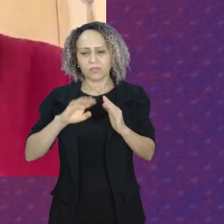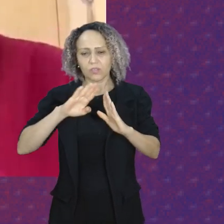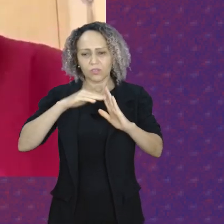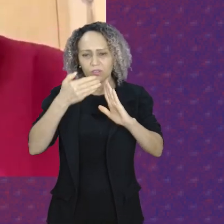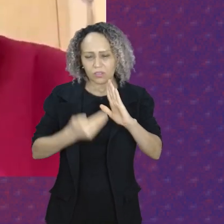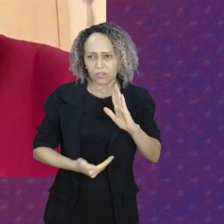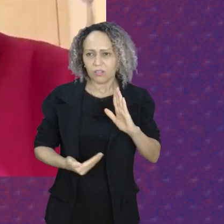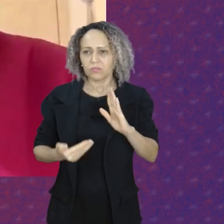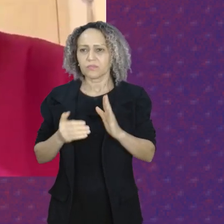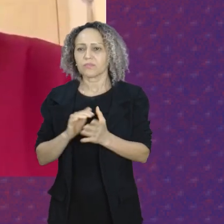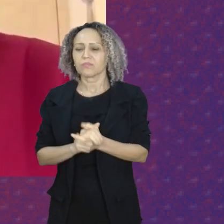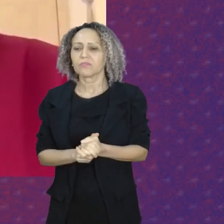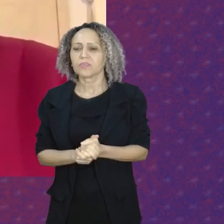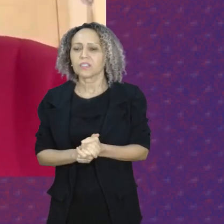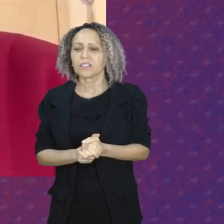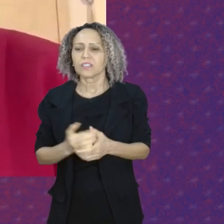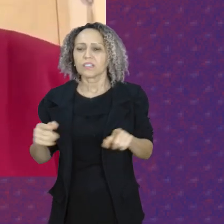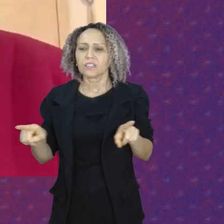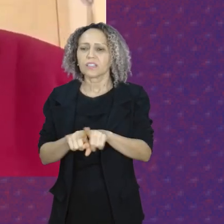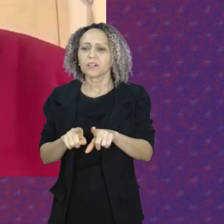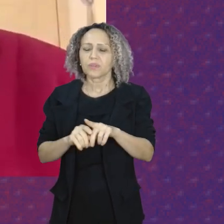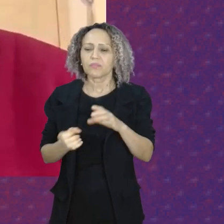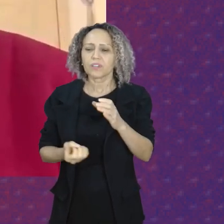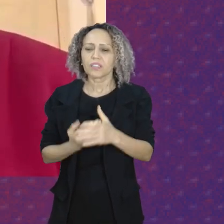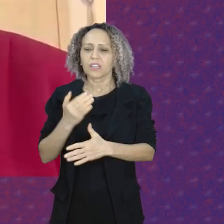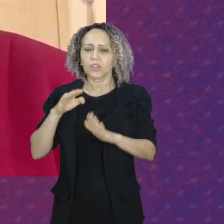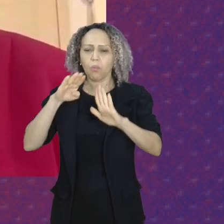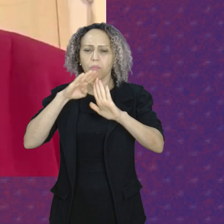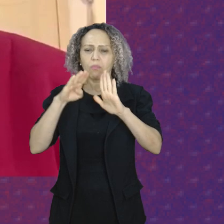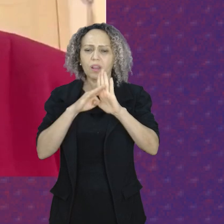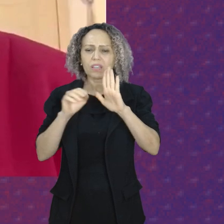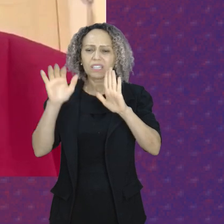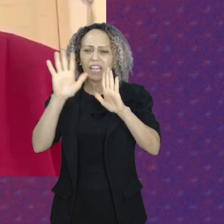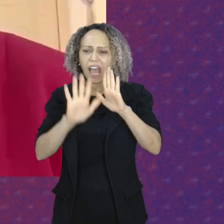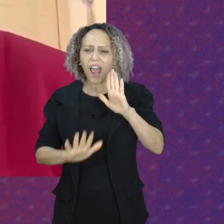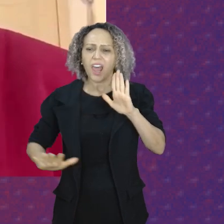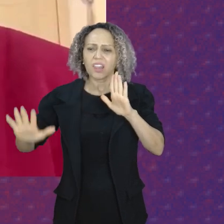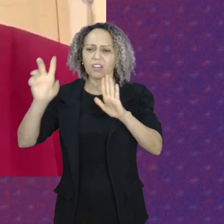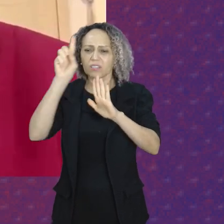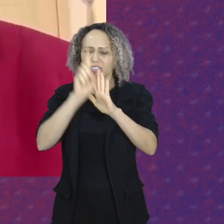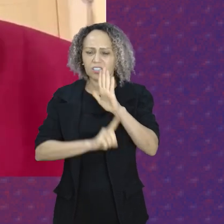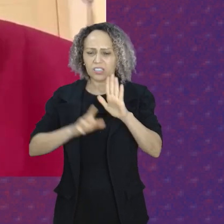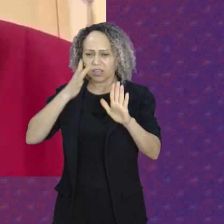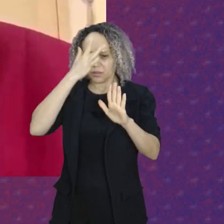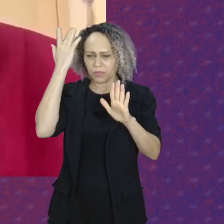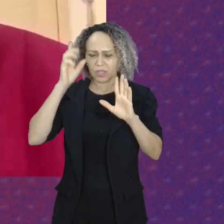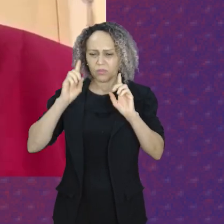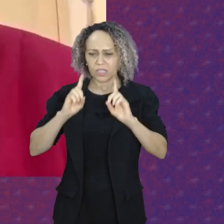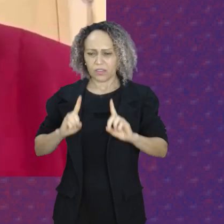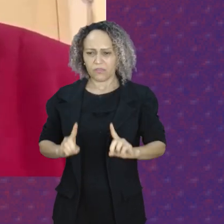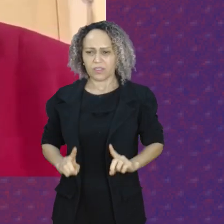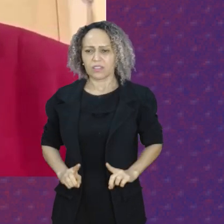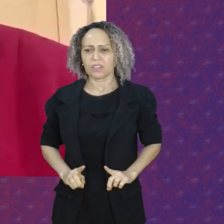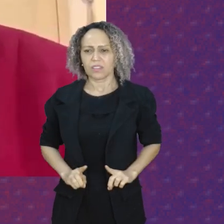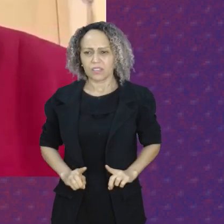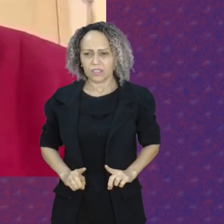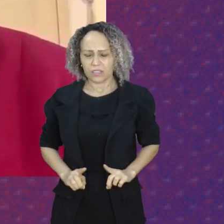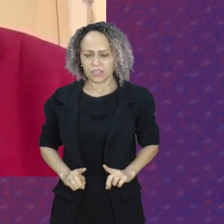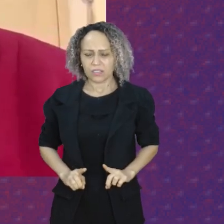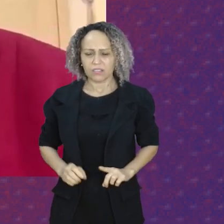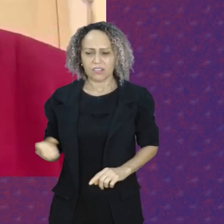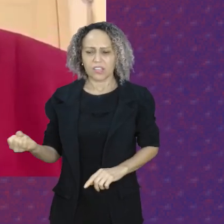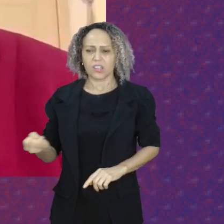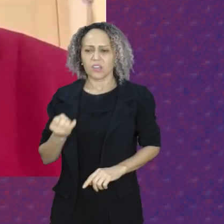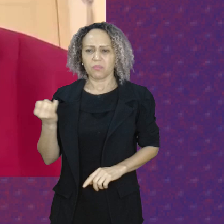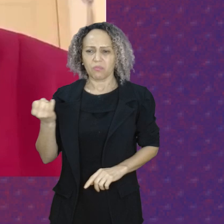4.887 de 2003, e foi lançado o Plano Nacional dos Direitos da Pessoa com Deficiência,